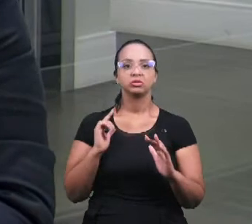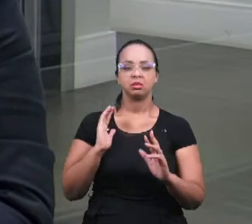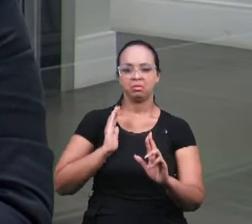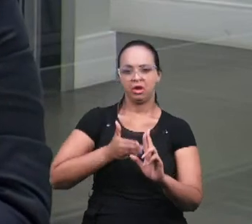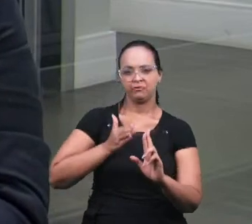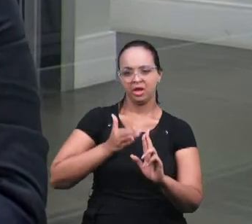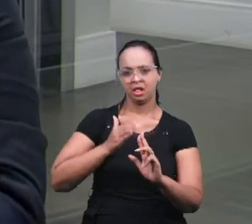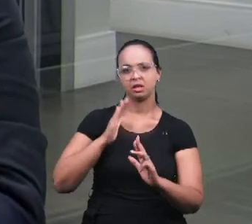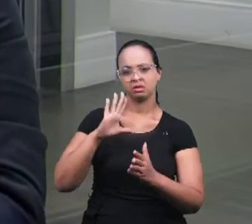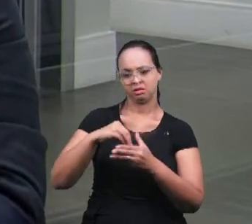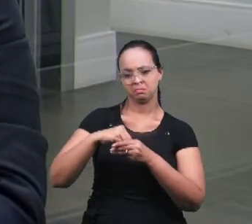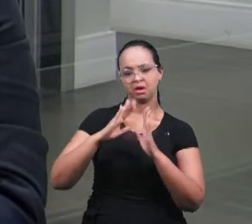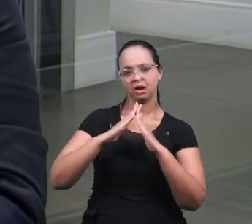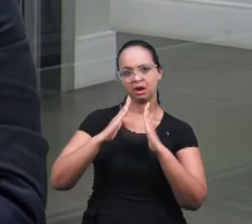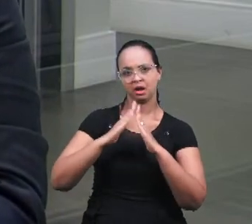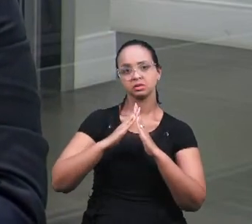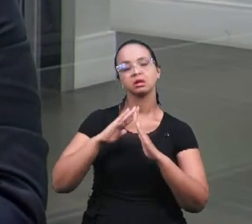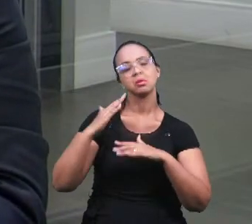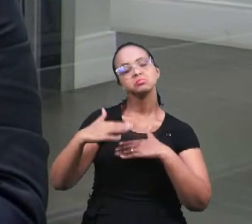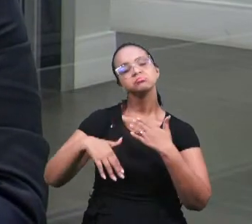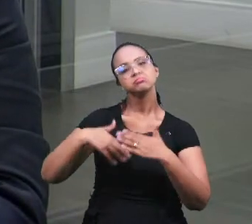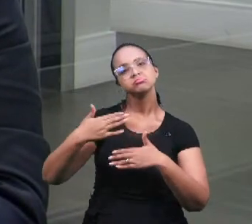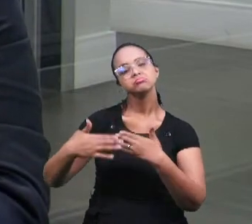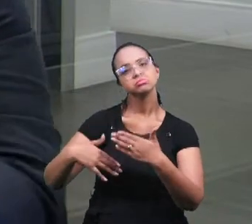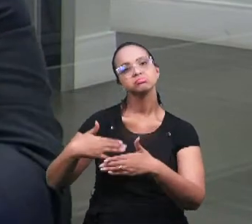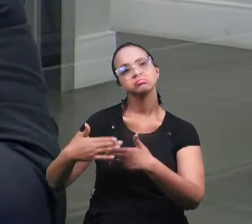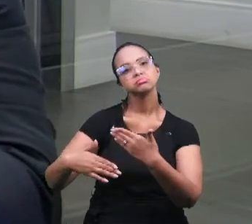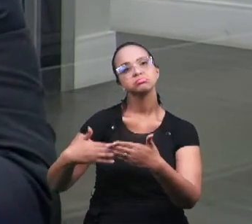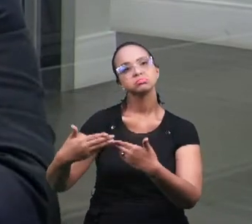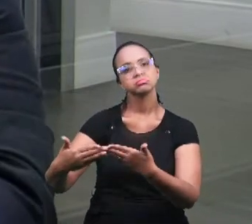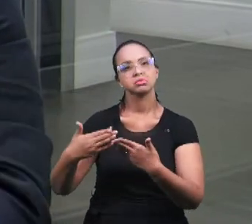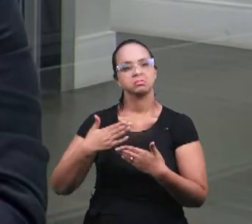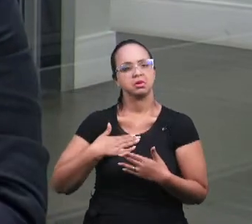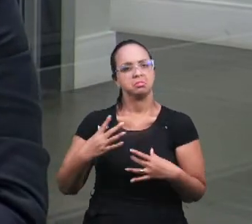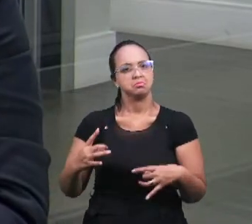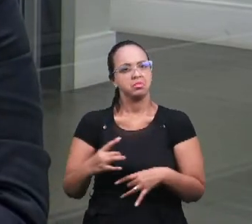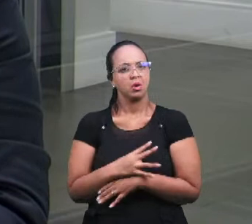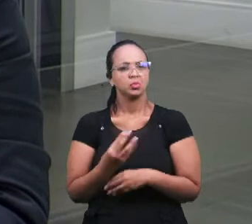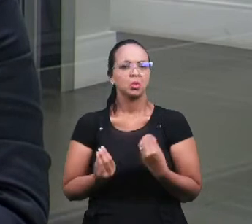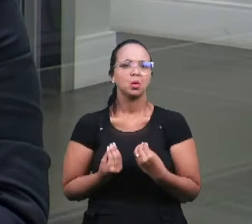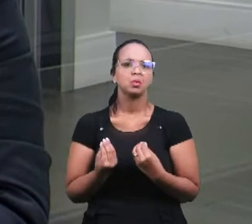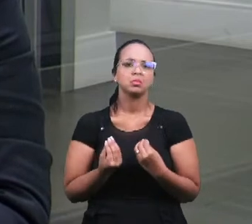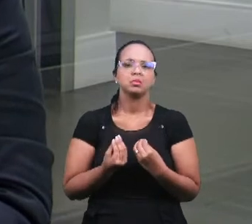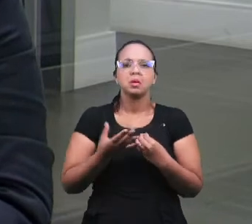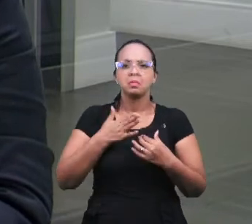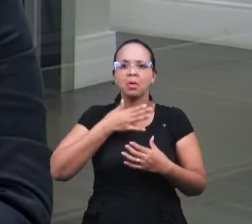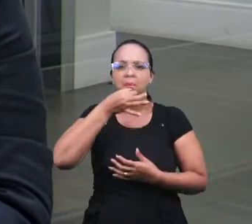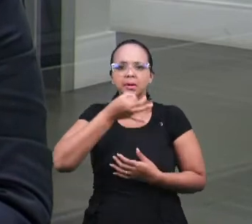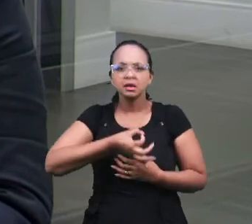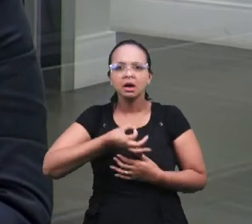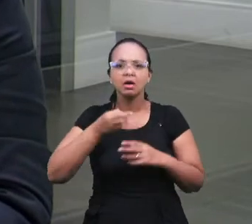dentro de casa. E com o passar do tempo, a minha posição em relação a algumas questões